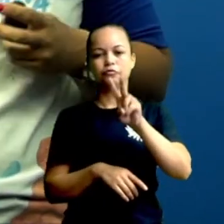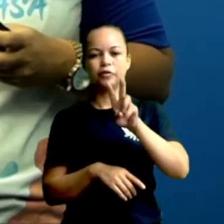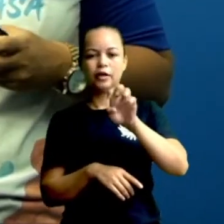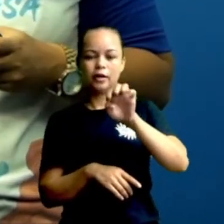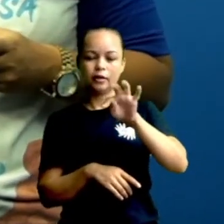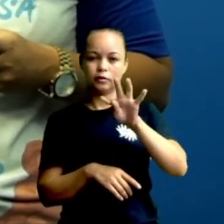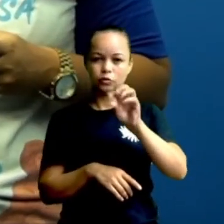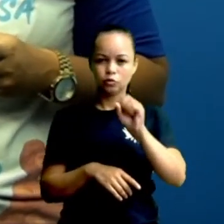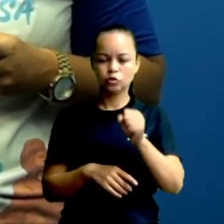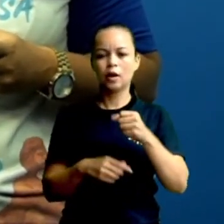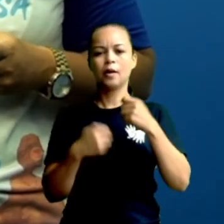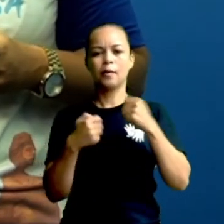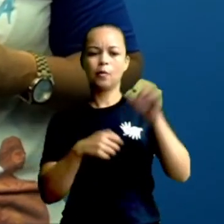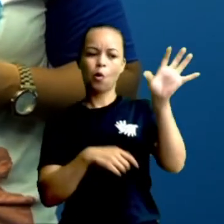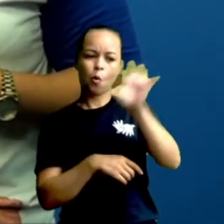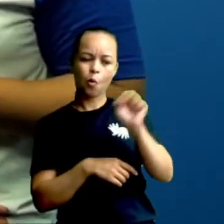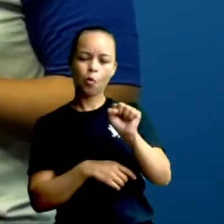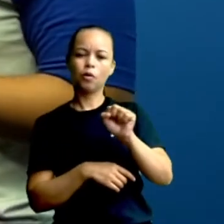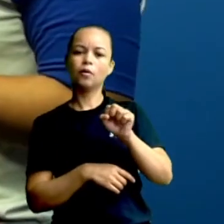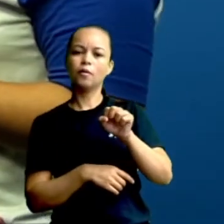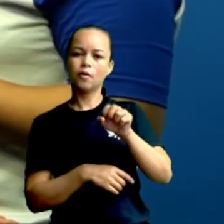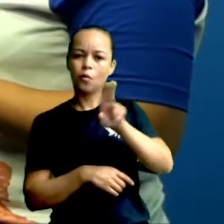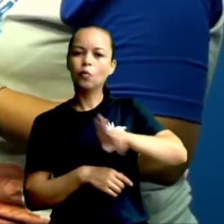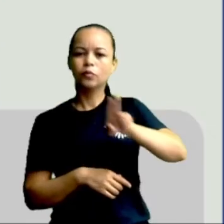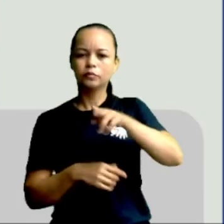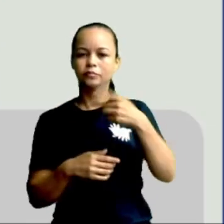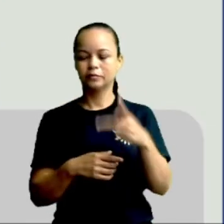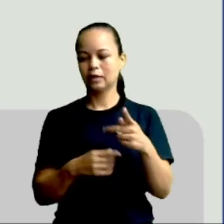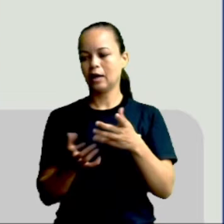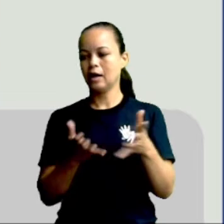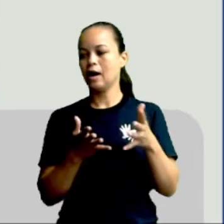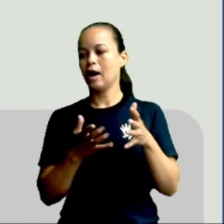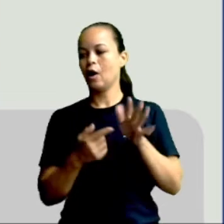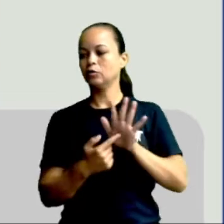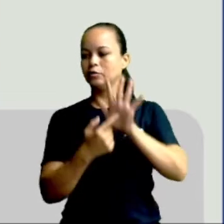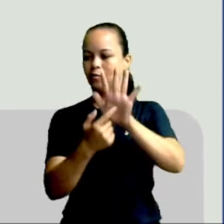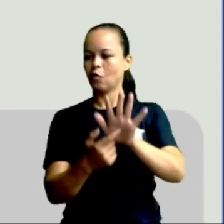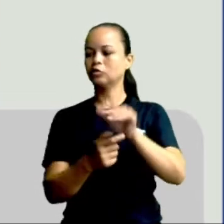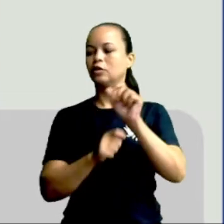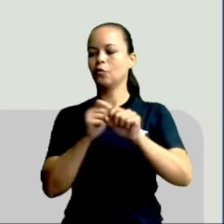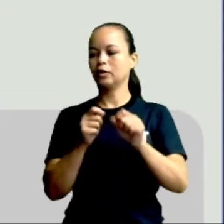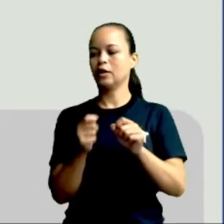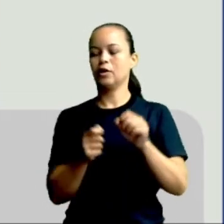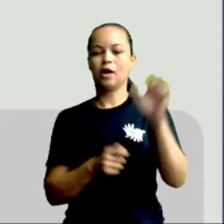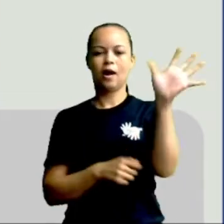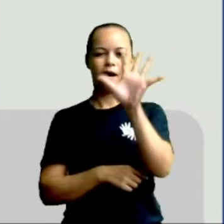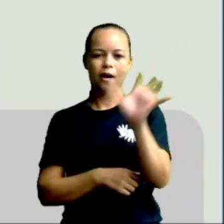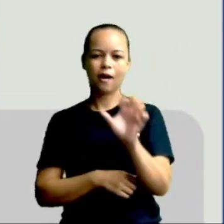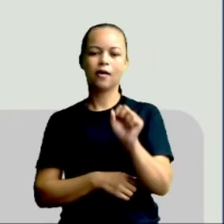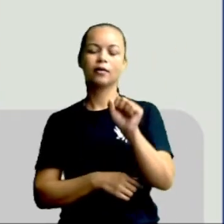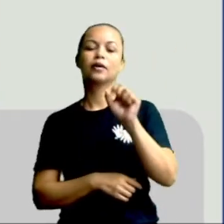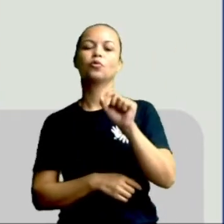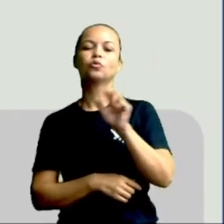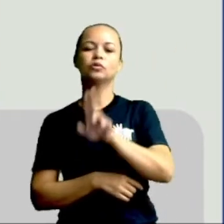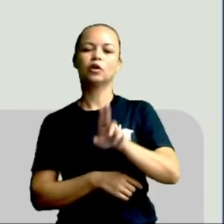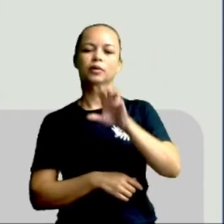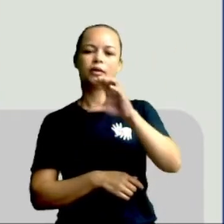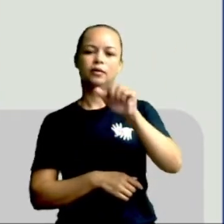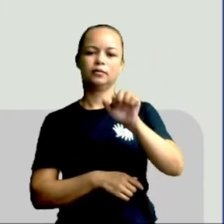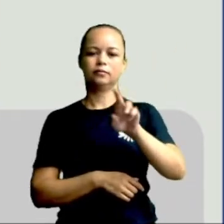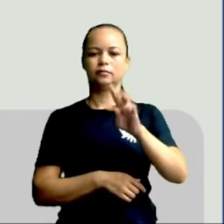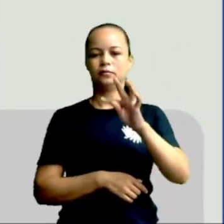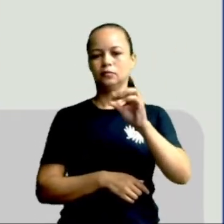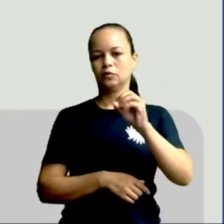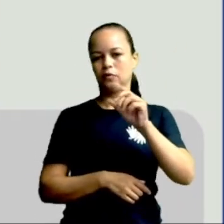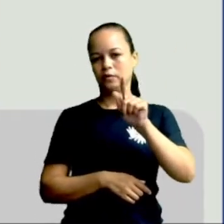usar um mapa, certo? E aí, ó, é que entra a cartografia. Olha quantos mapas vocês estão vendo aí. Tá vendo que a